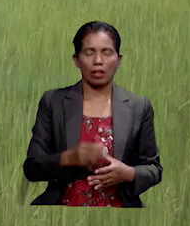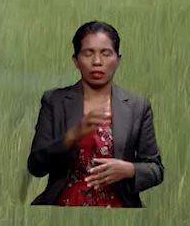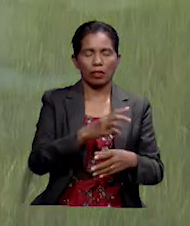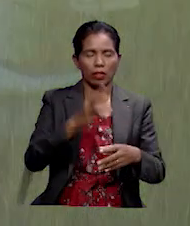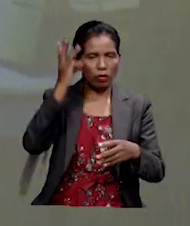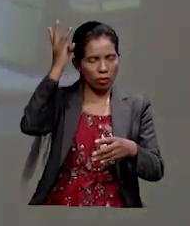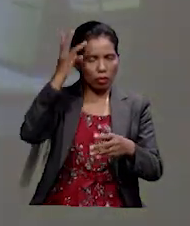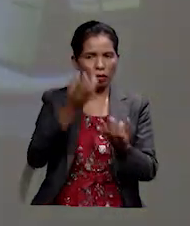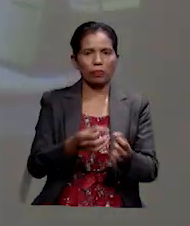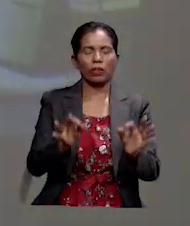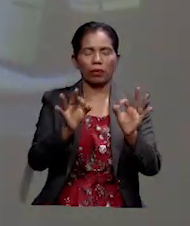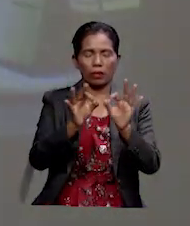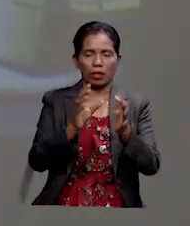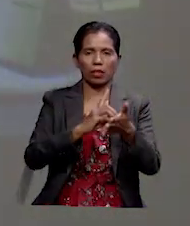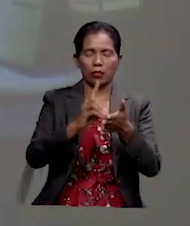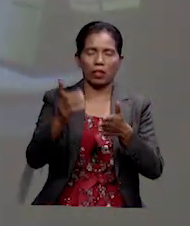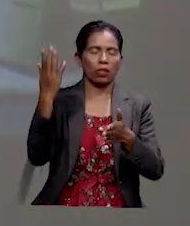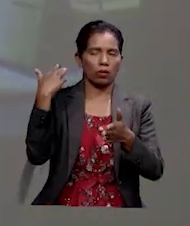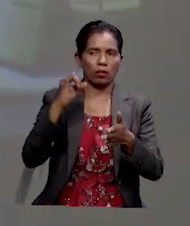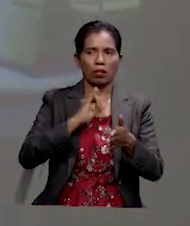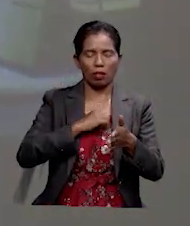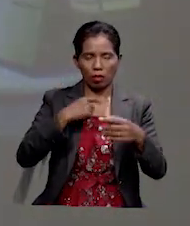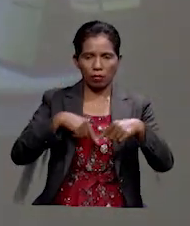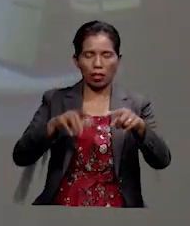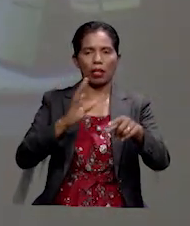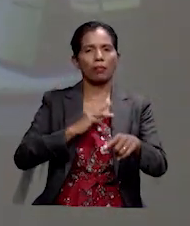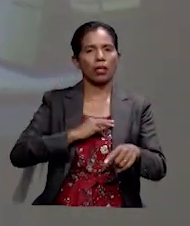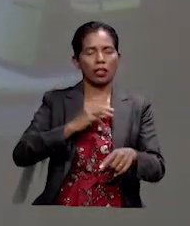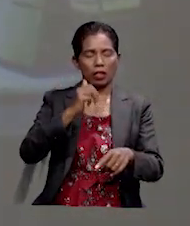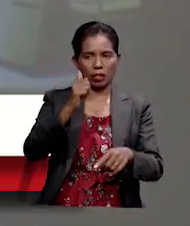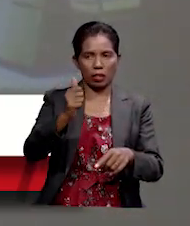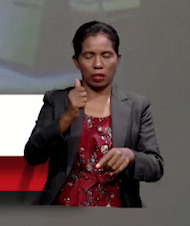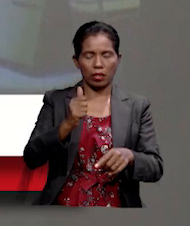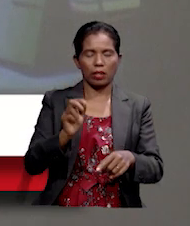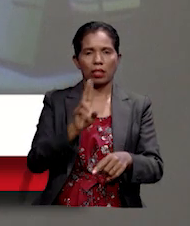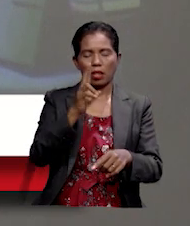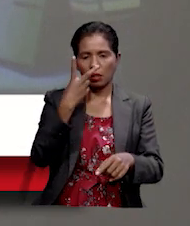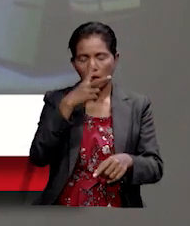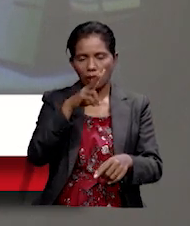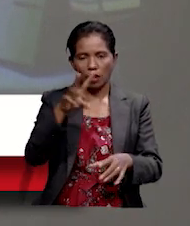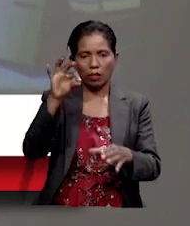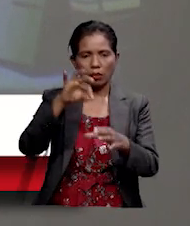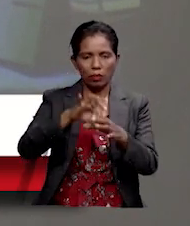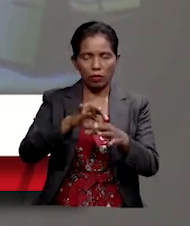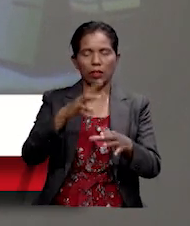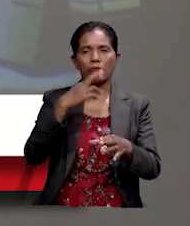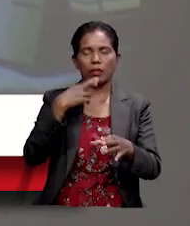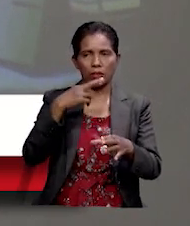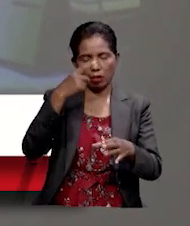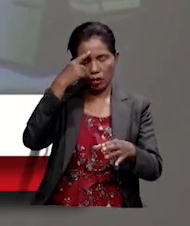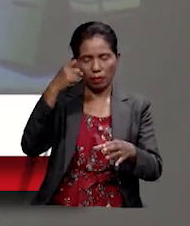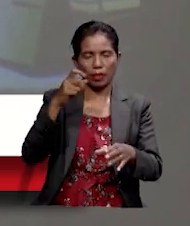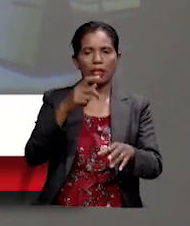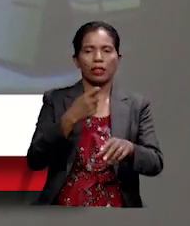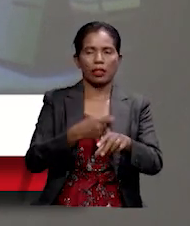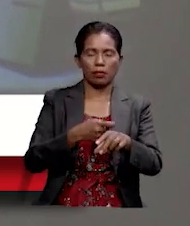teves. Que a semana coto, o Penhira, a Uba e a Maliana. E aproveita a barra de Natar, também tem um pouco para você ir a